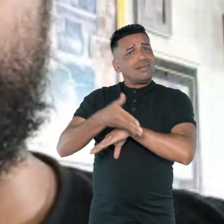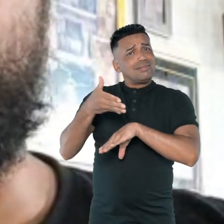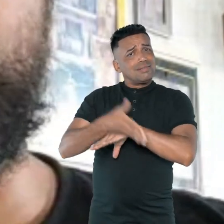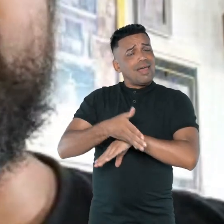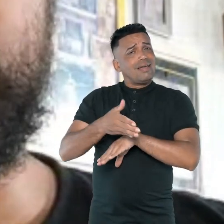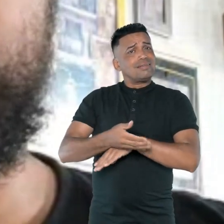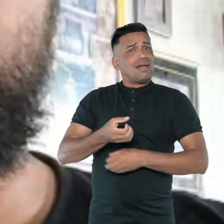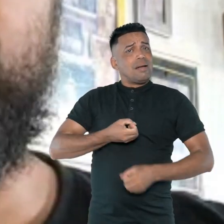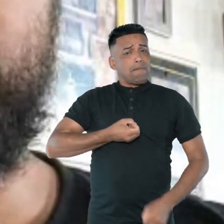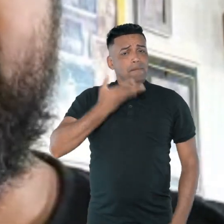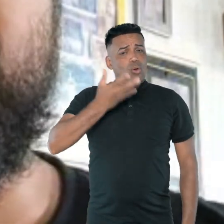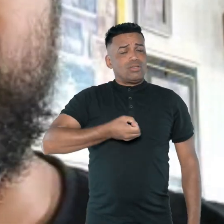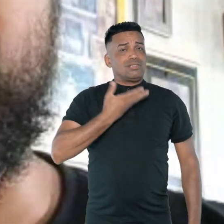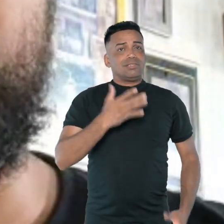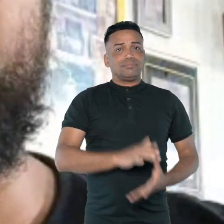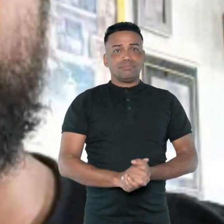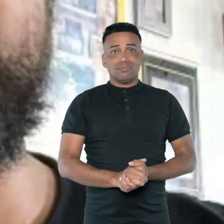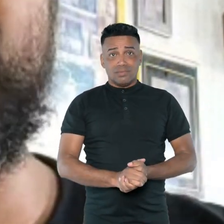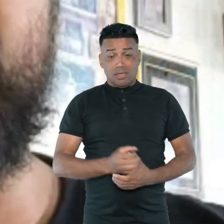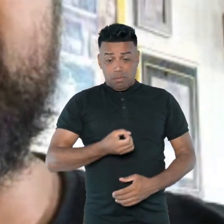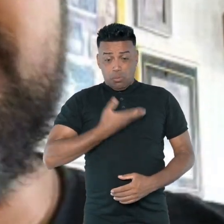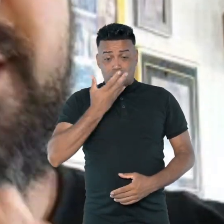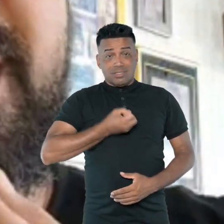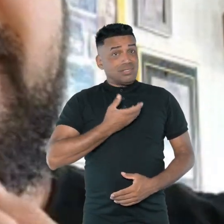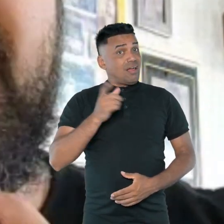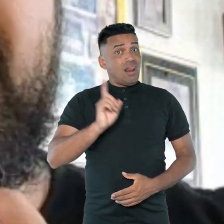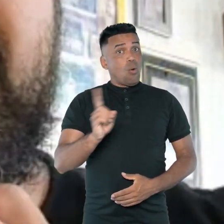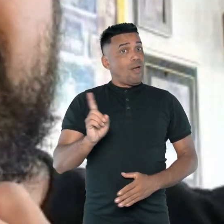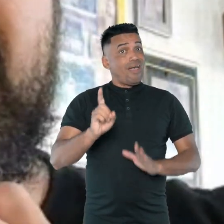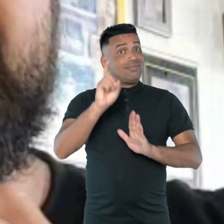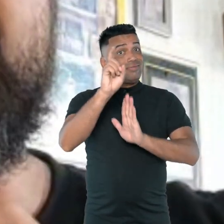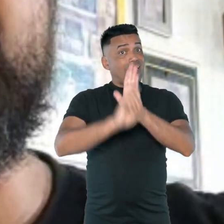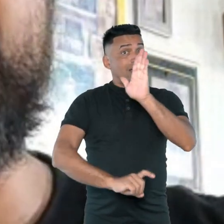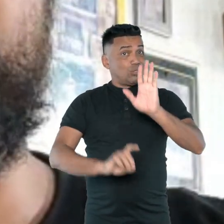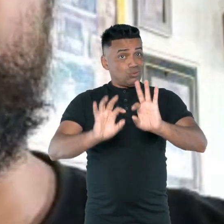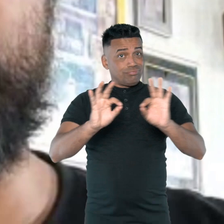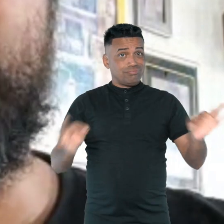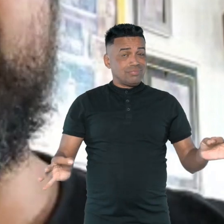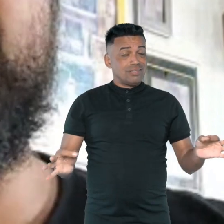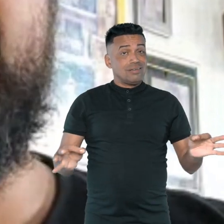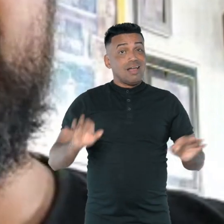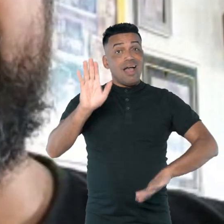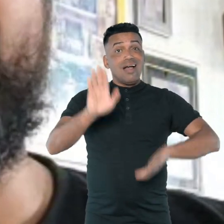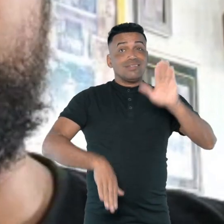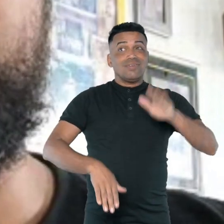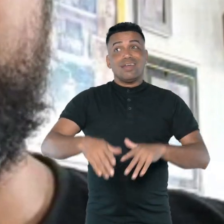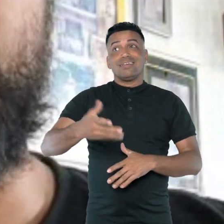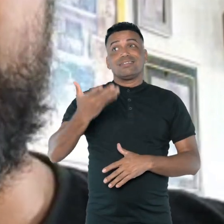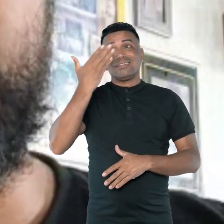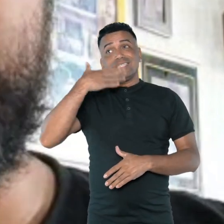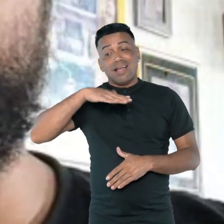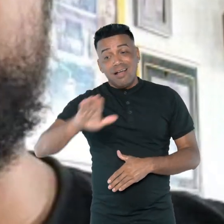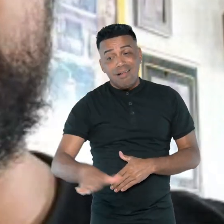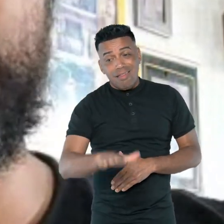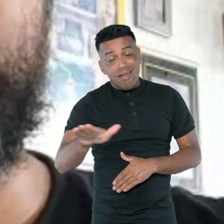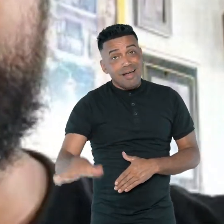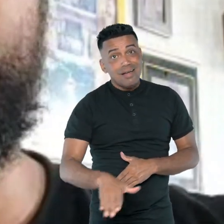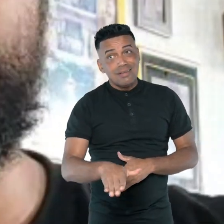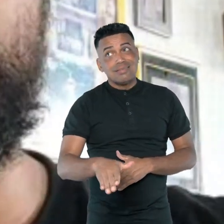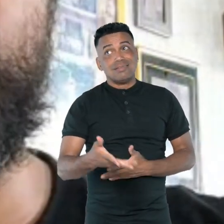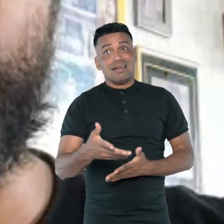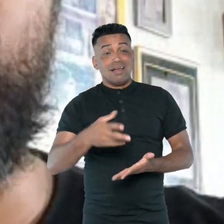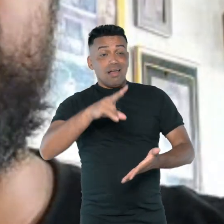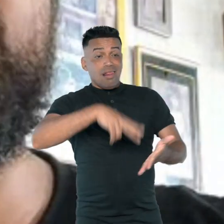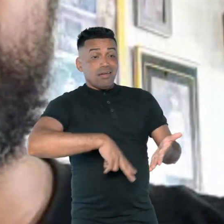falava com eles, olha, poesia não é um texto, porque muitas vezes a criança tem dificuldade ele associa